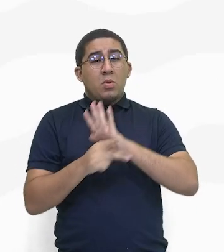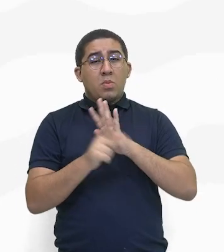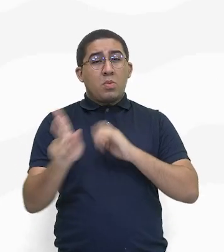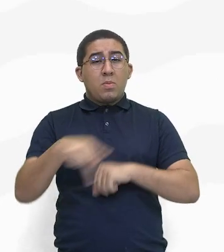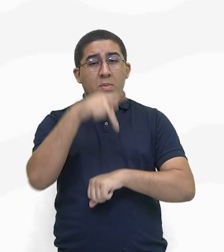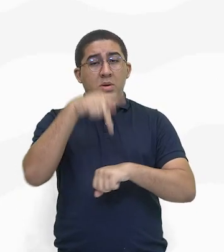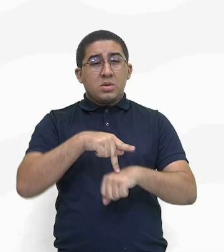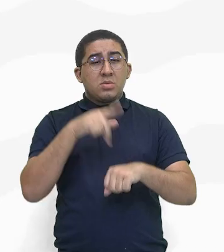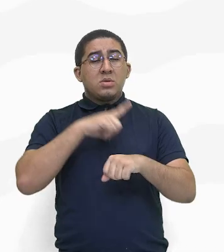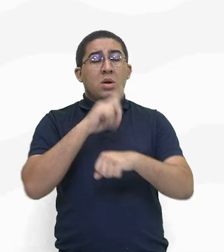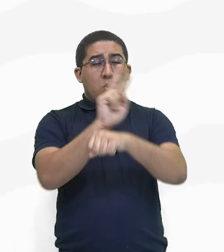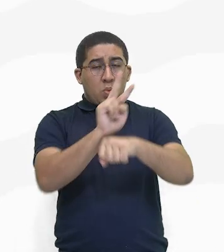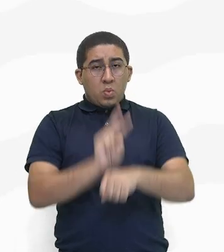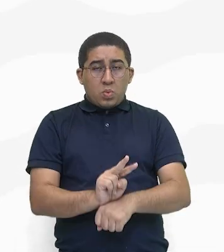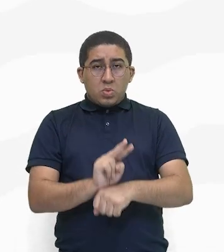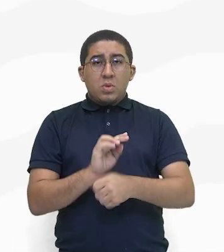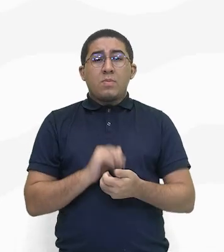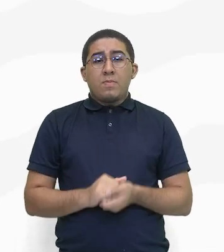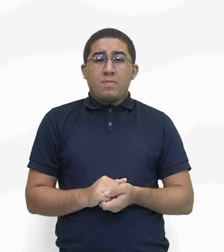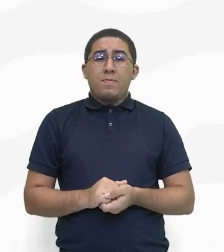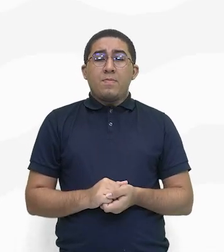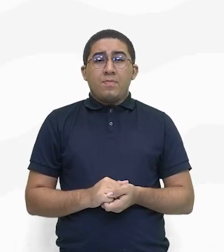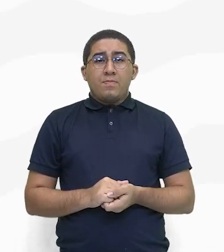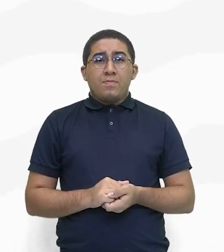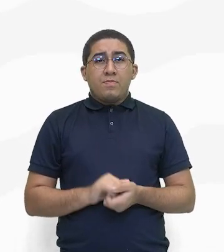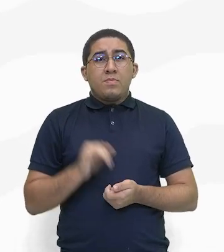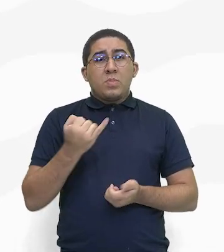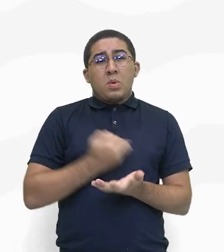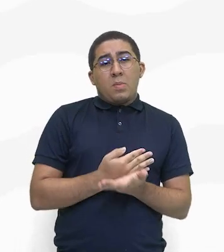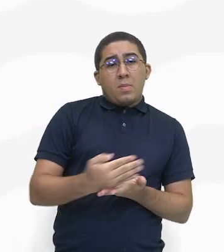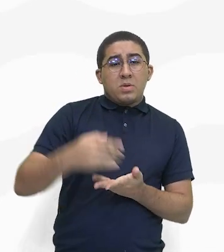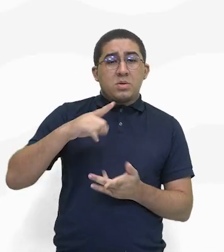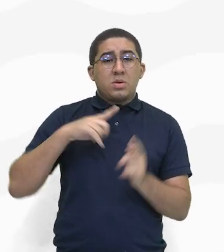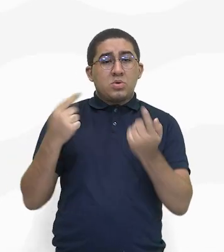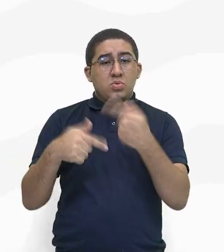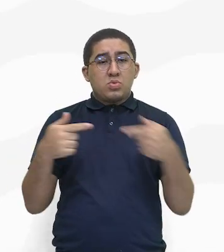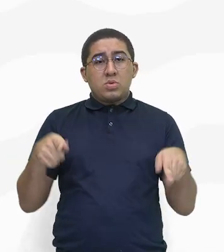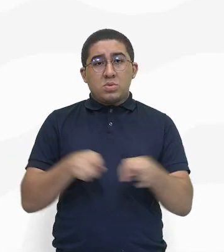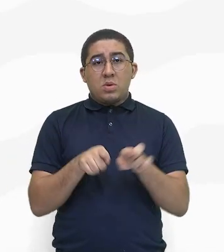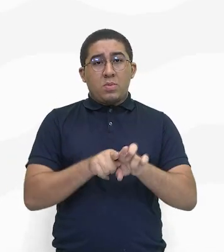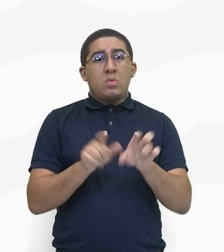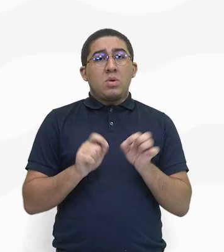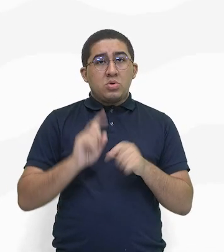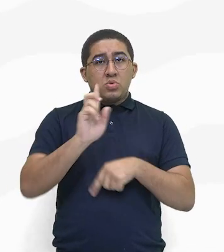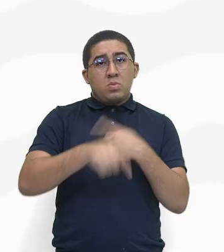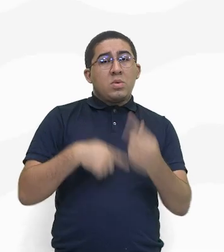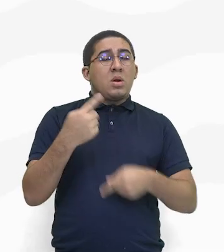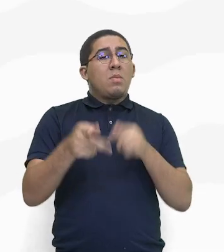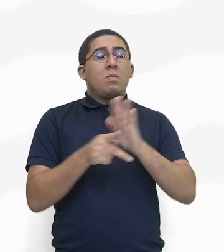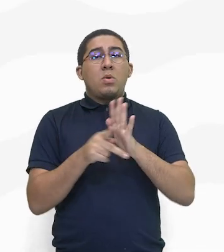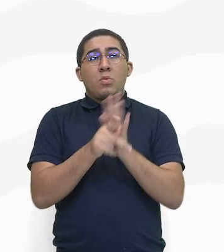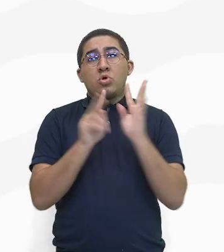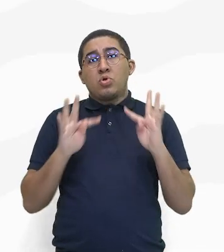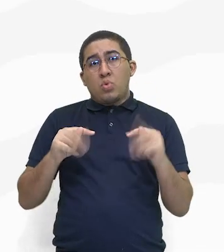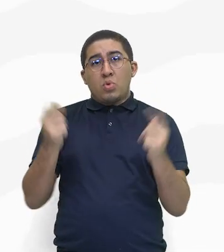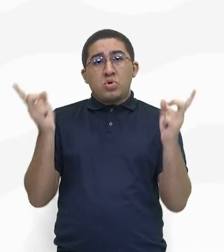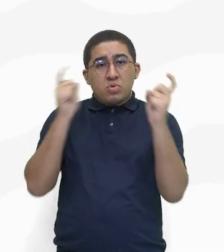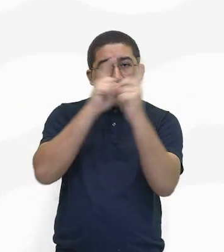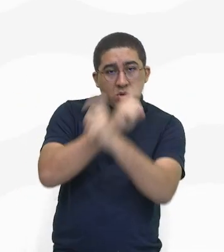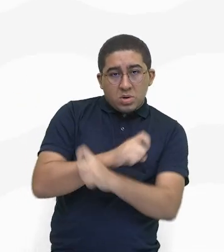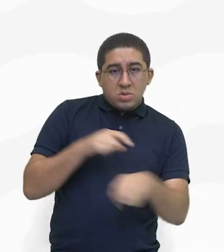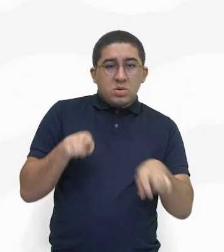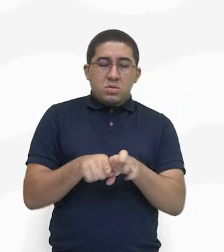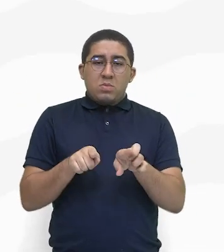dos direitos indígenas. Quando a gente começa a ter esse tipo de discussão, né, para superar as dificuldades e os